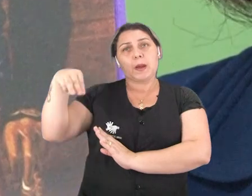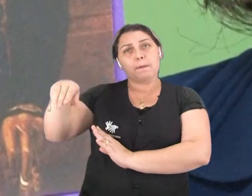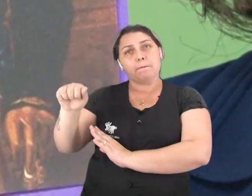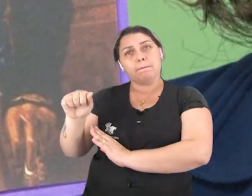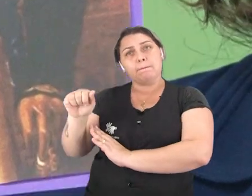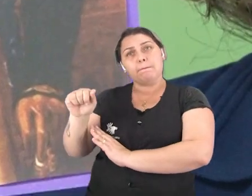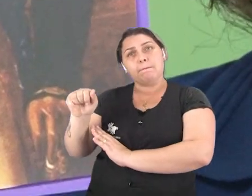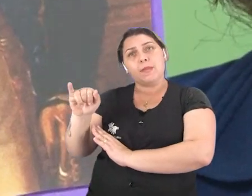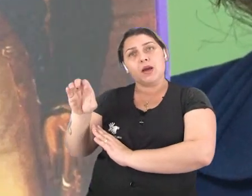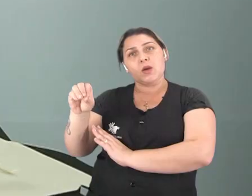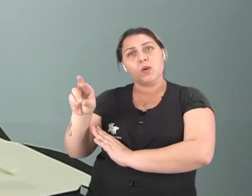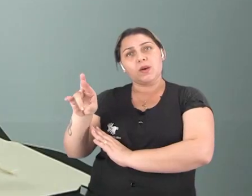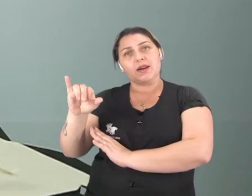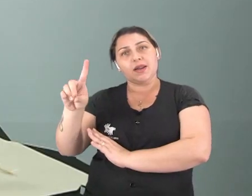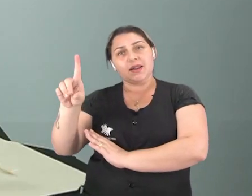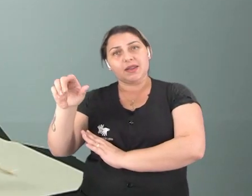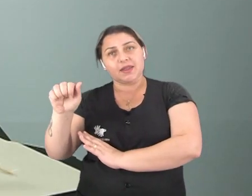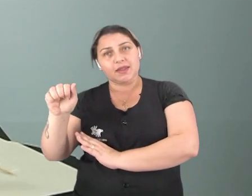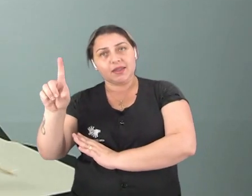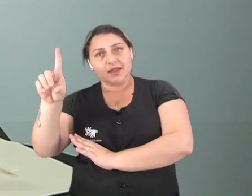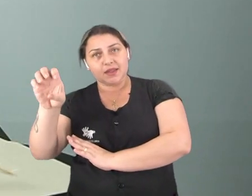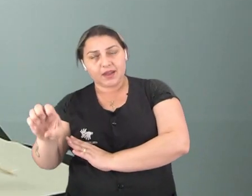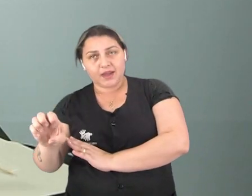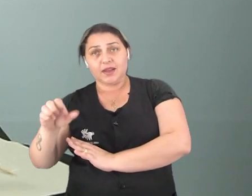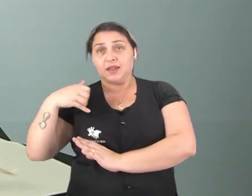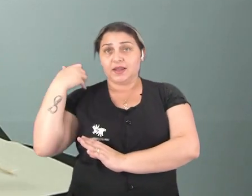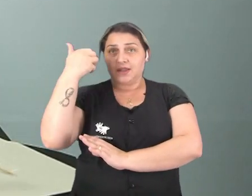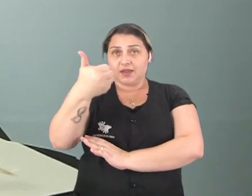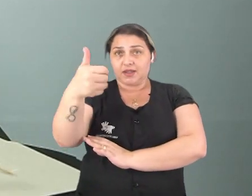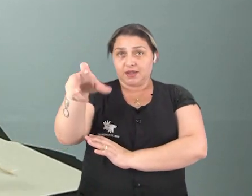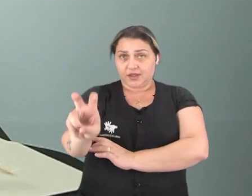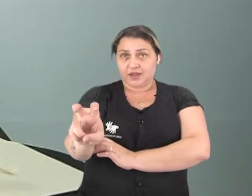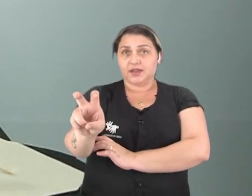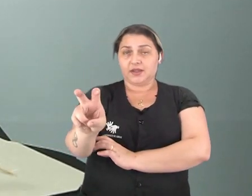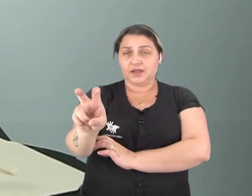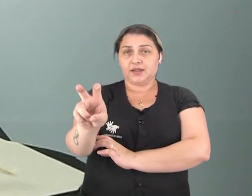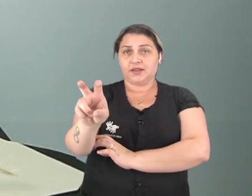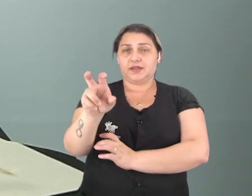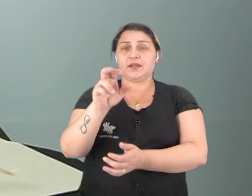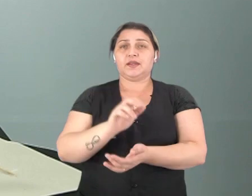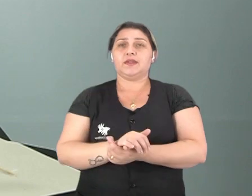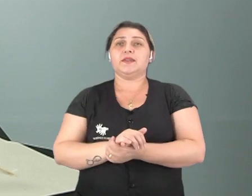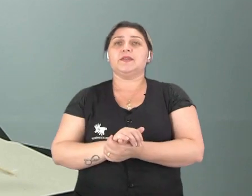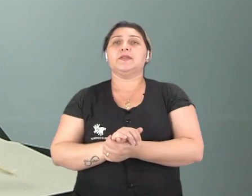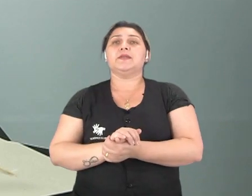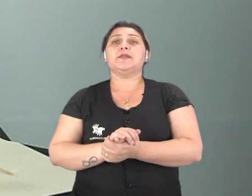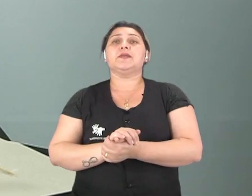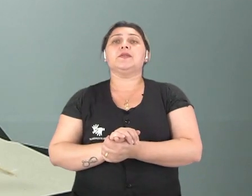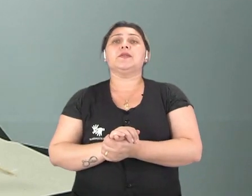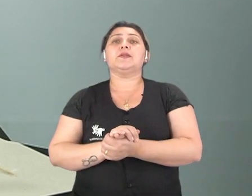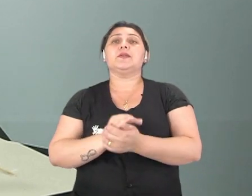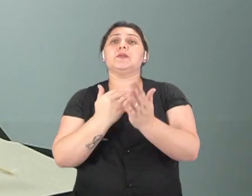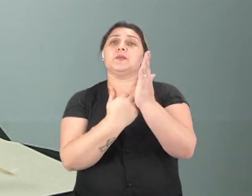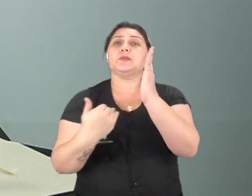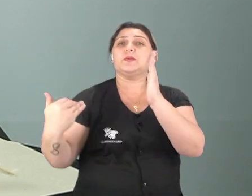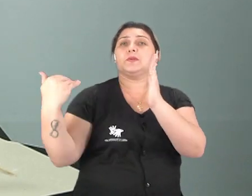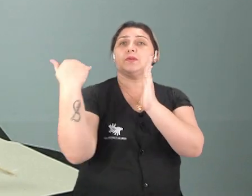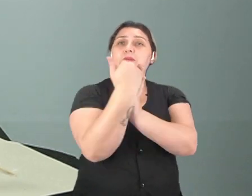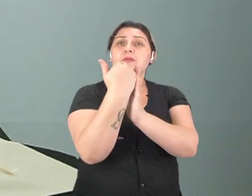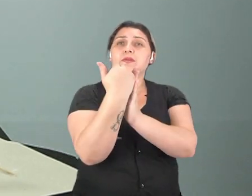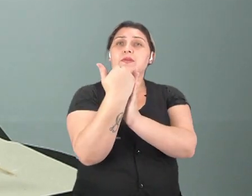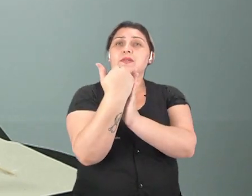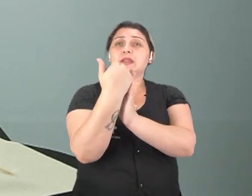maioridade. E quando ele tinha 15 anos, né, colocaram a idade dele, aumentaram